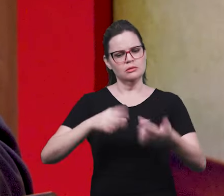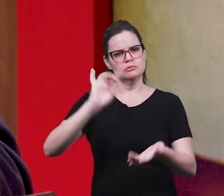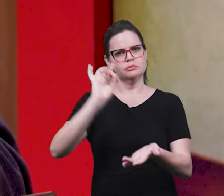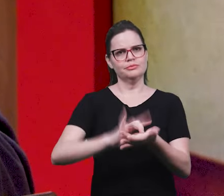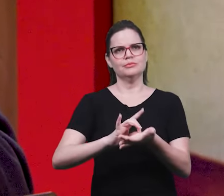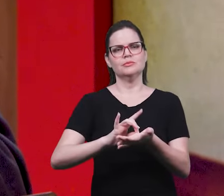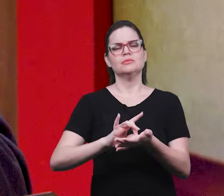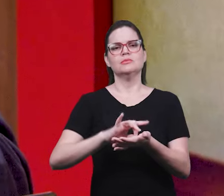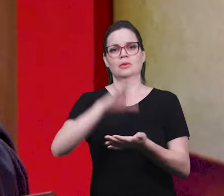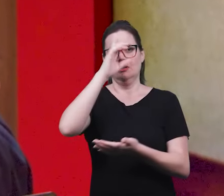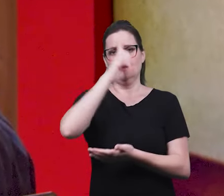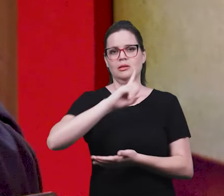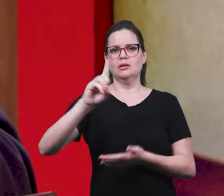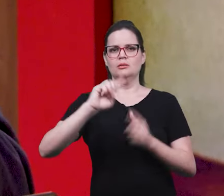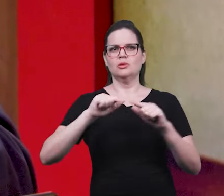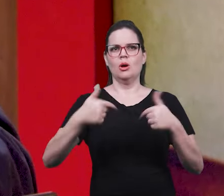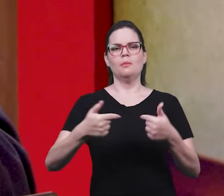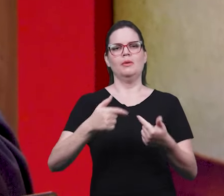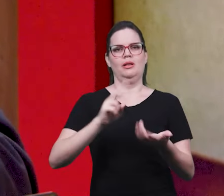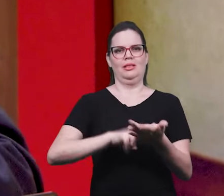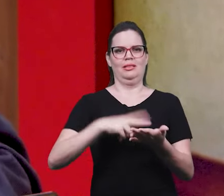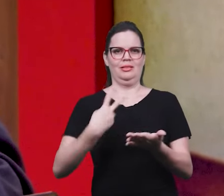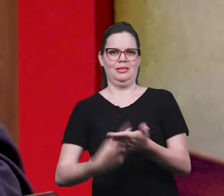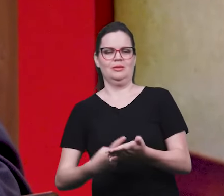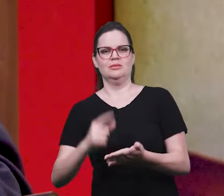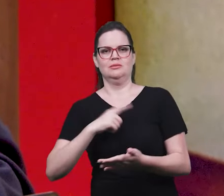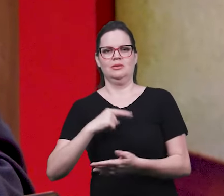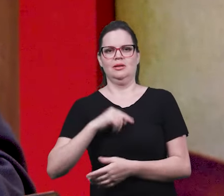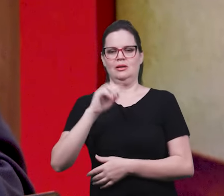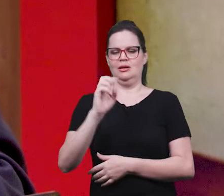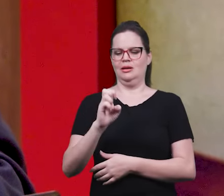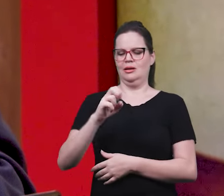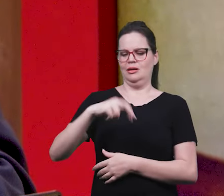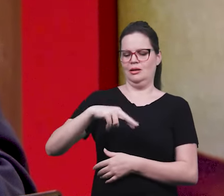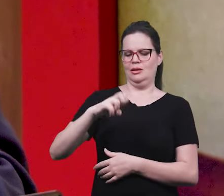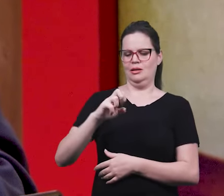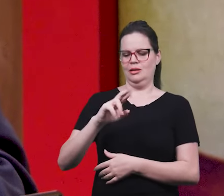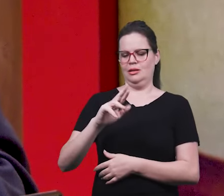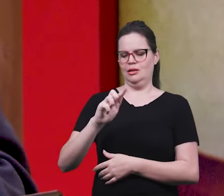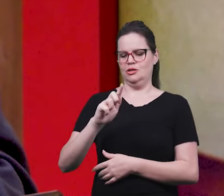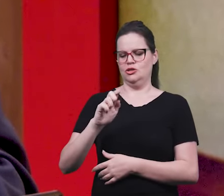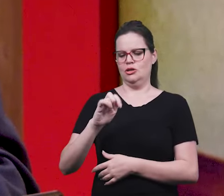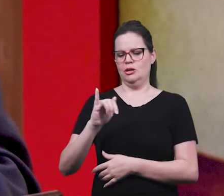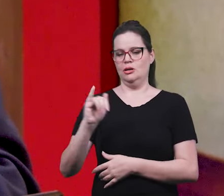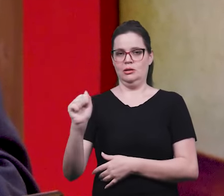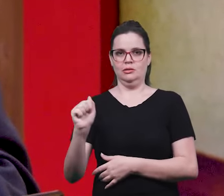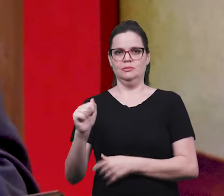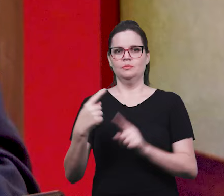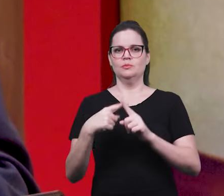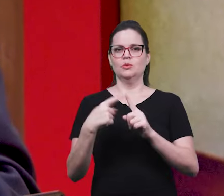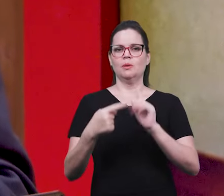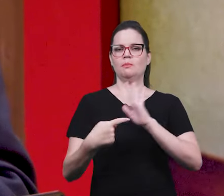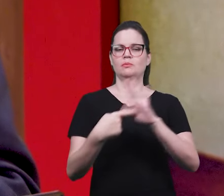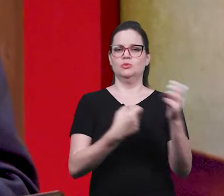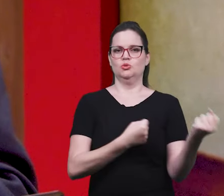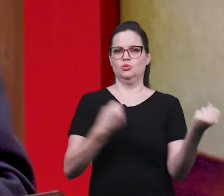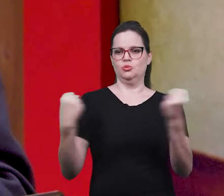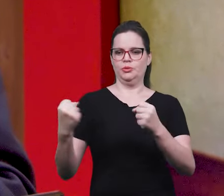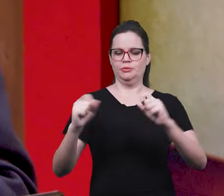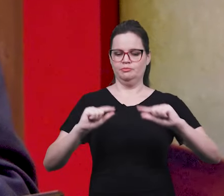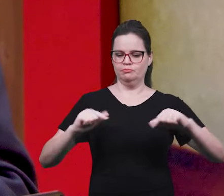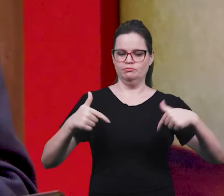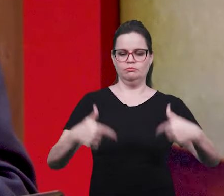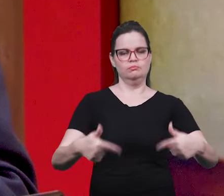que Deus opera, a tradução original do grego, está energia, esses dois textos aqui. Esses dois, é o poder que opera,